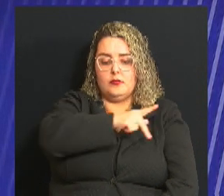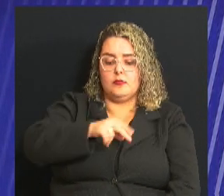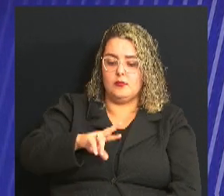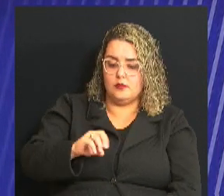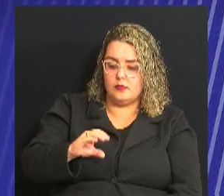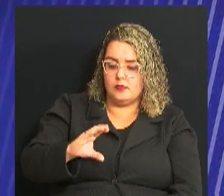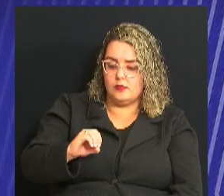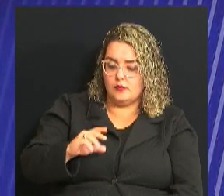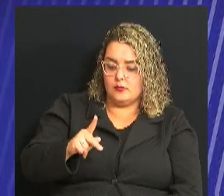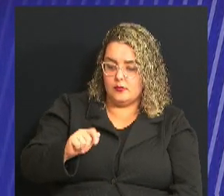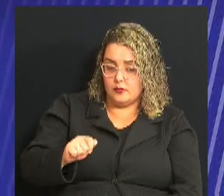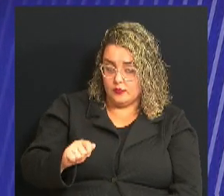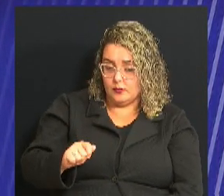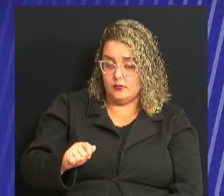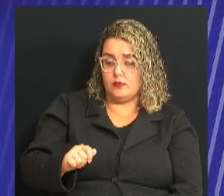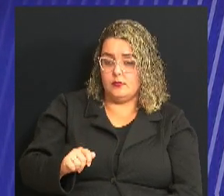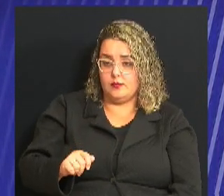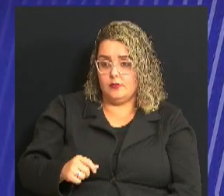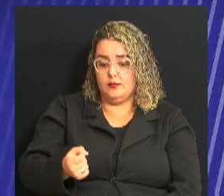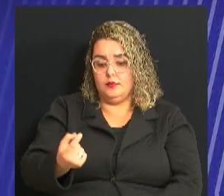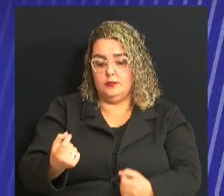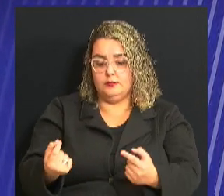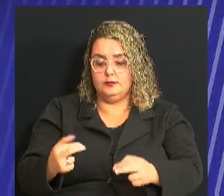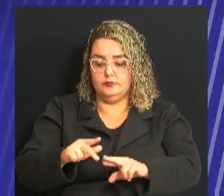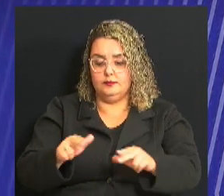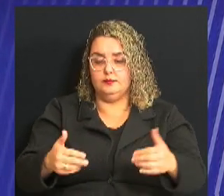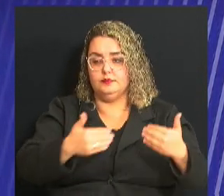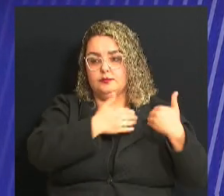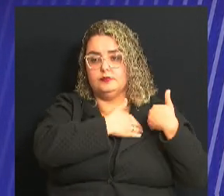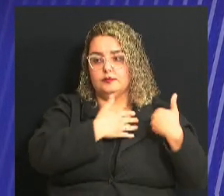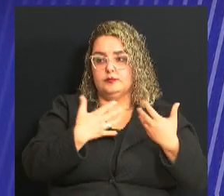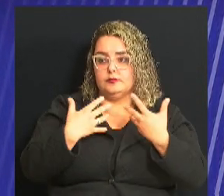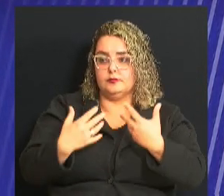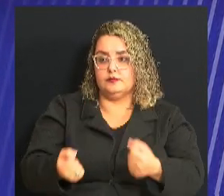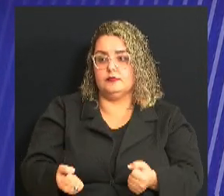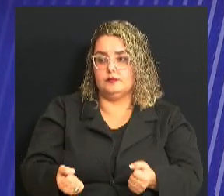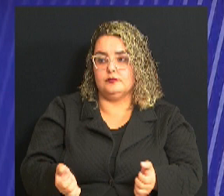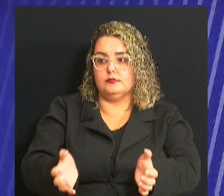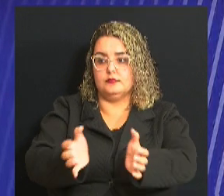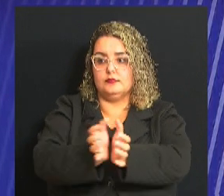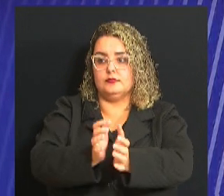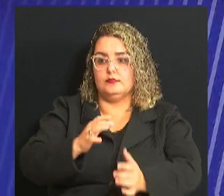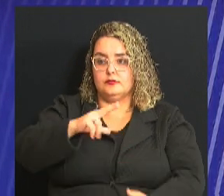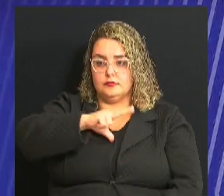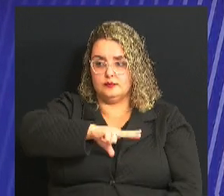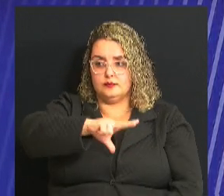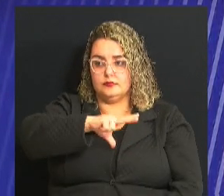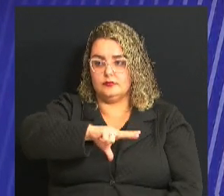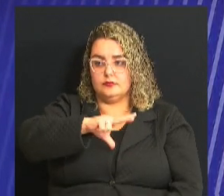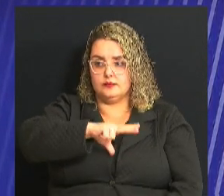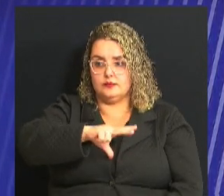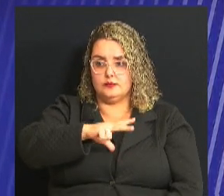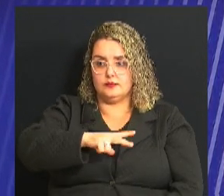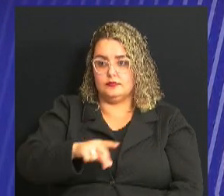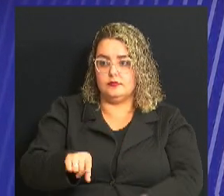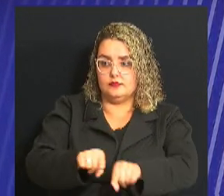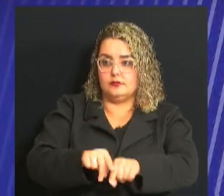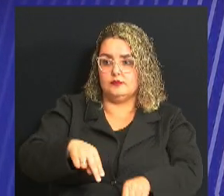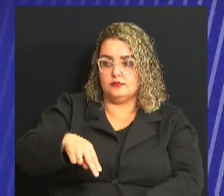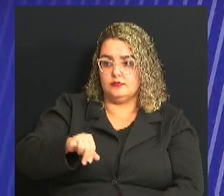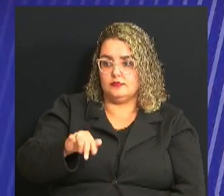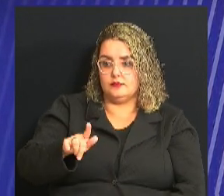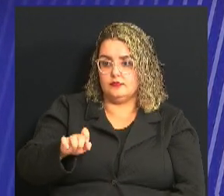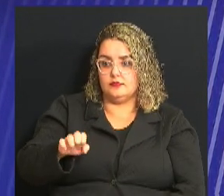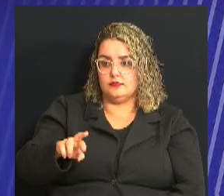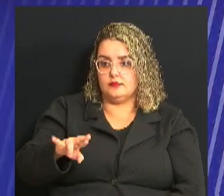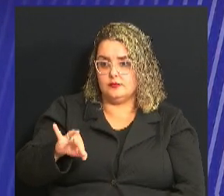dos responsáveis pela cidade para receber as seleções de Portugal e Nigéria. Acho que todos